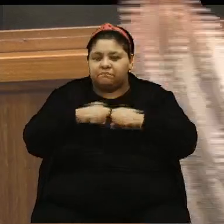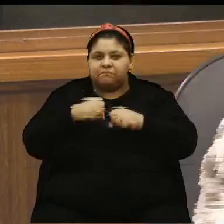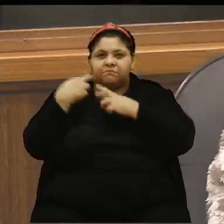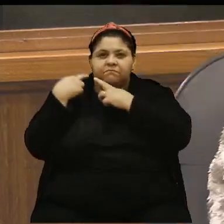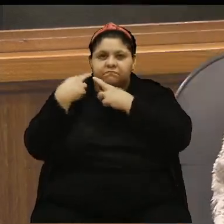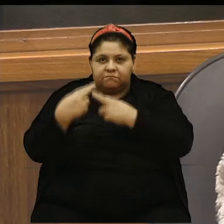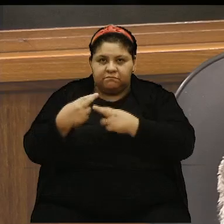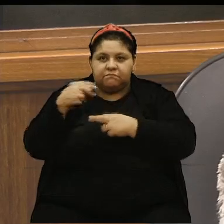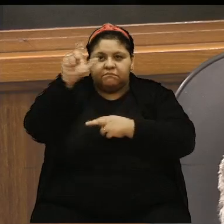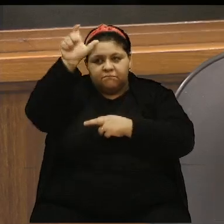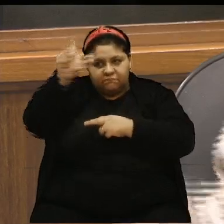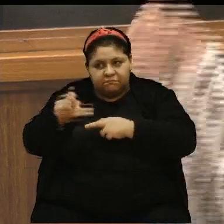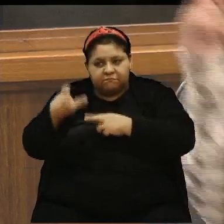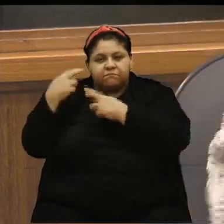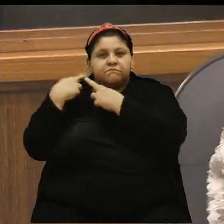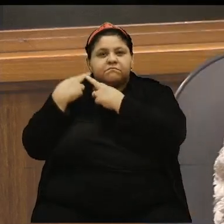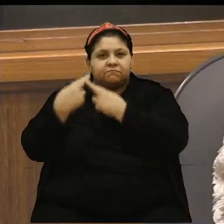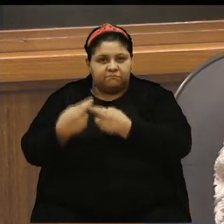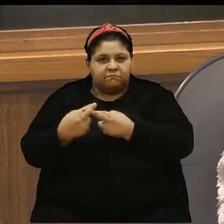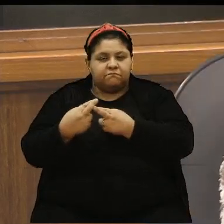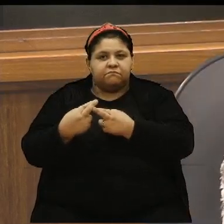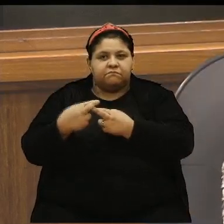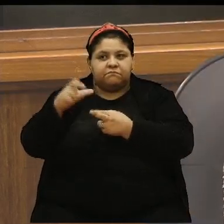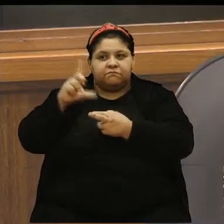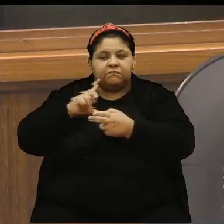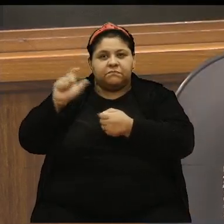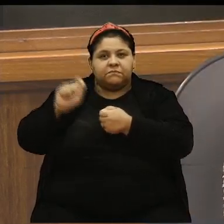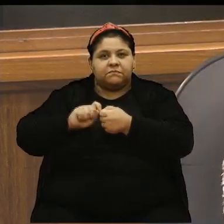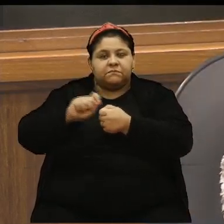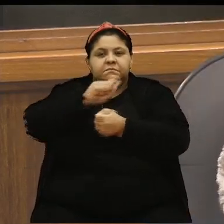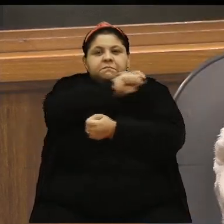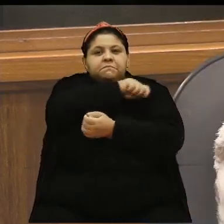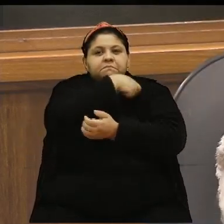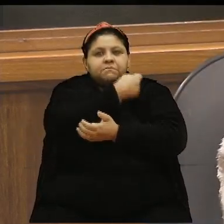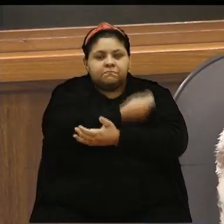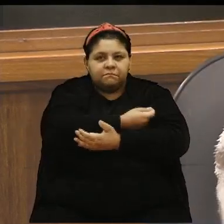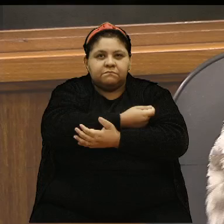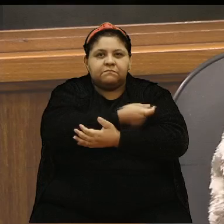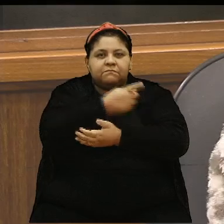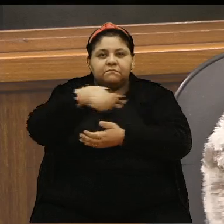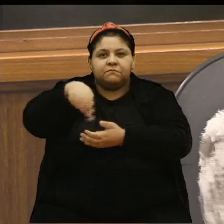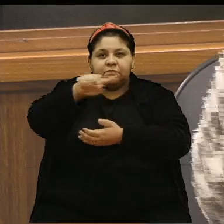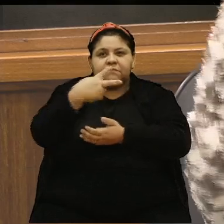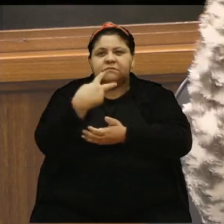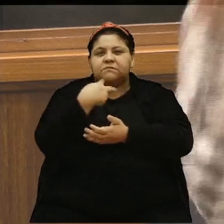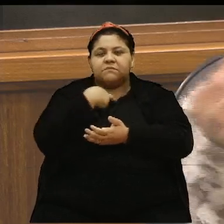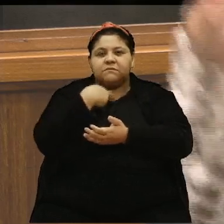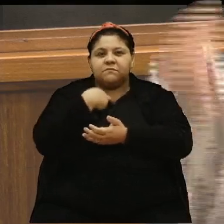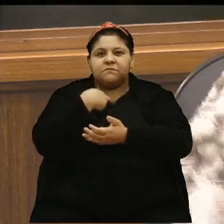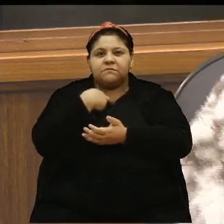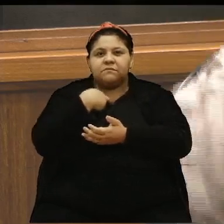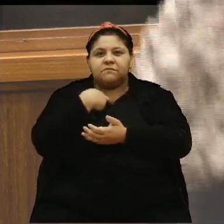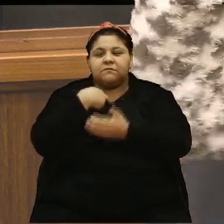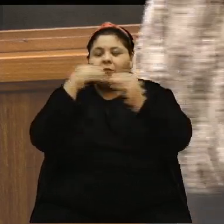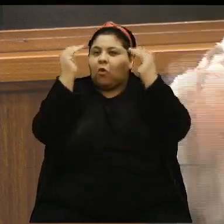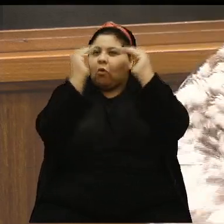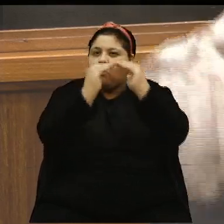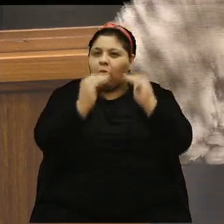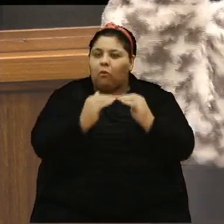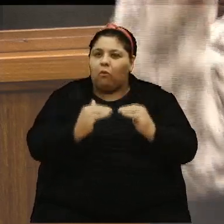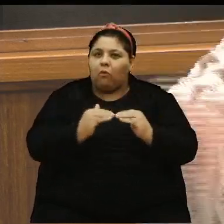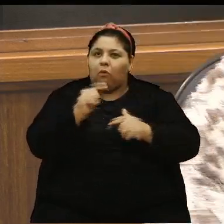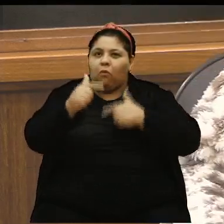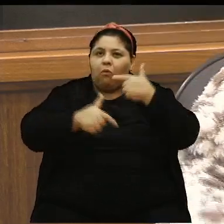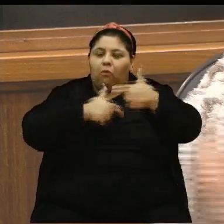responsável. Alguém é o responsável e alguém tem que fazer essa fiscalização, porque a gente não pode concordar com